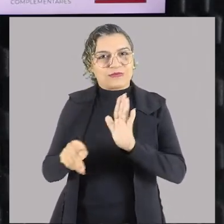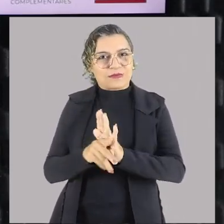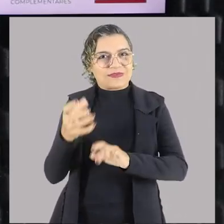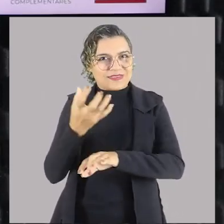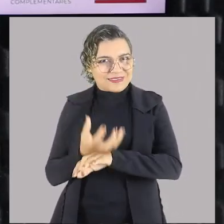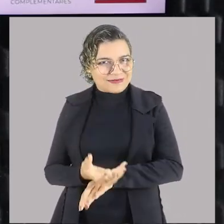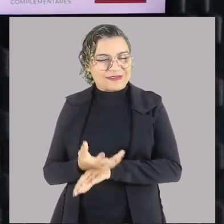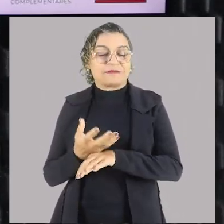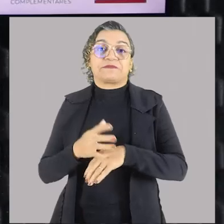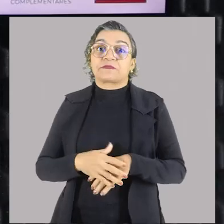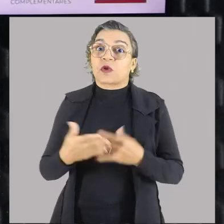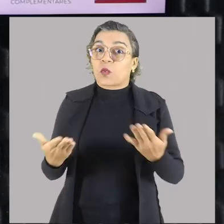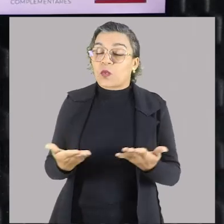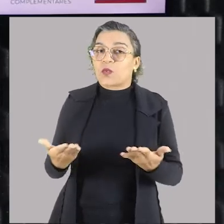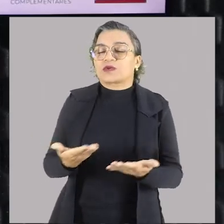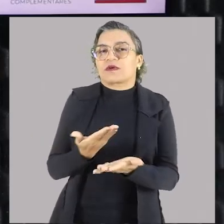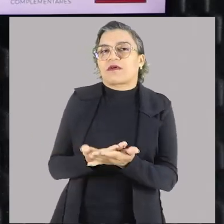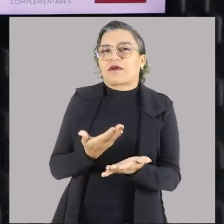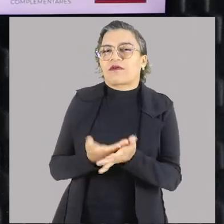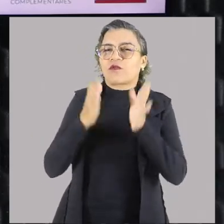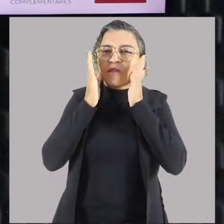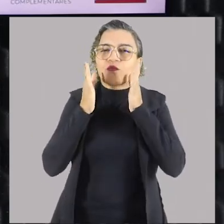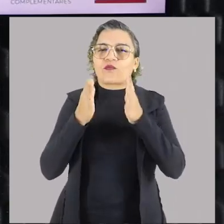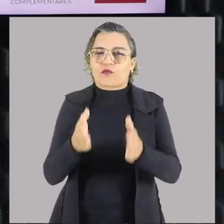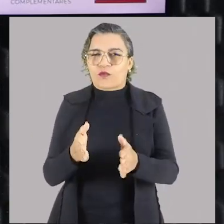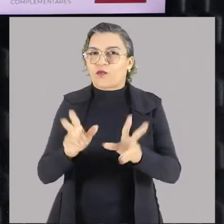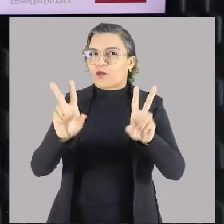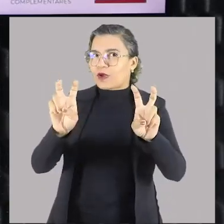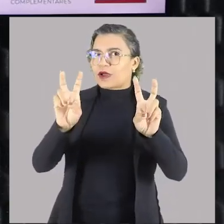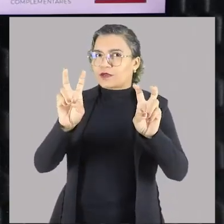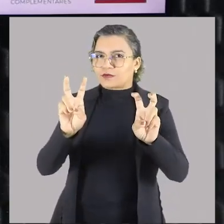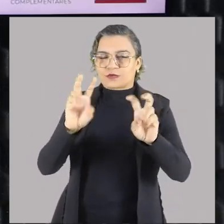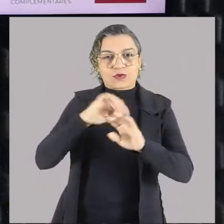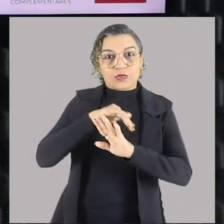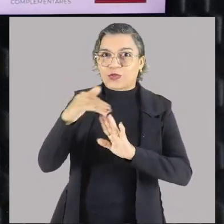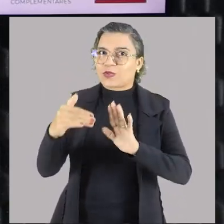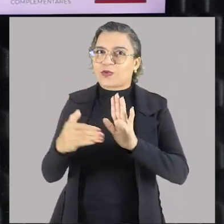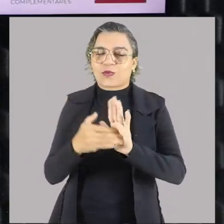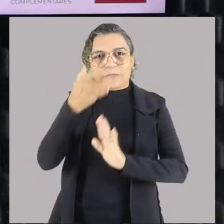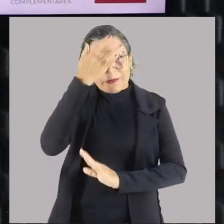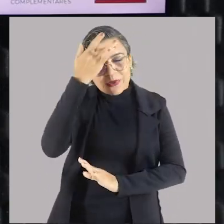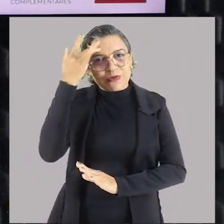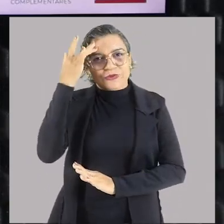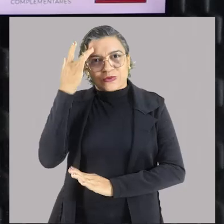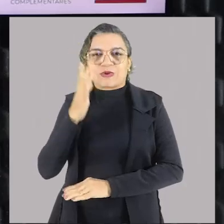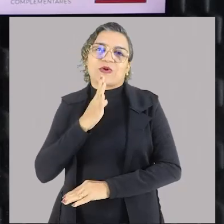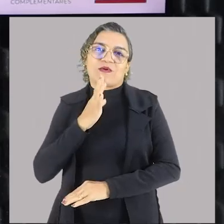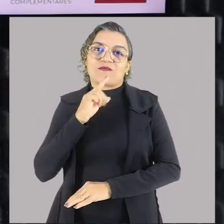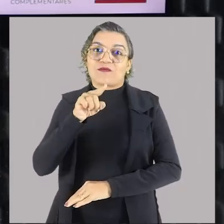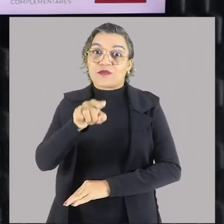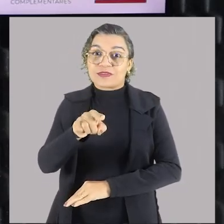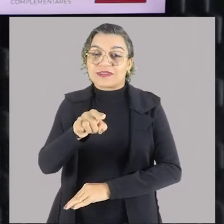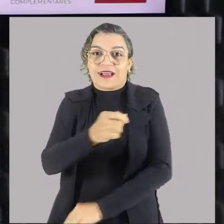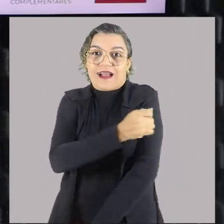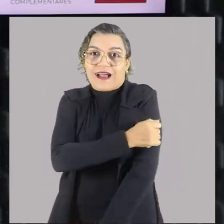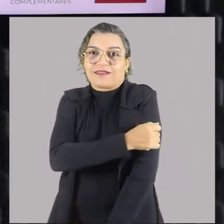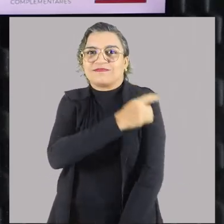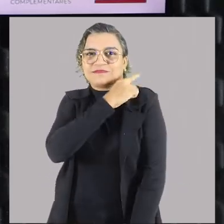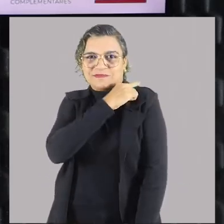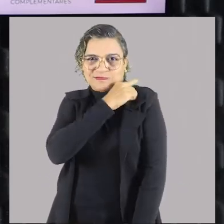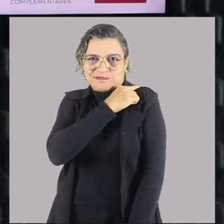a nossa aula vai focar em um assunto que todo mundo conhece, porque eu tenho certeza que você, estudante da primeira série do ensino